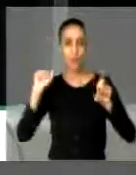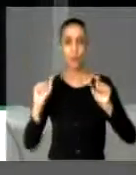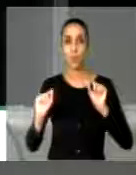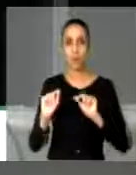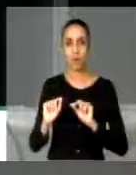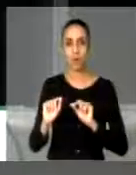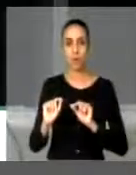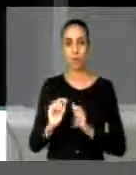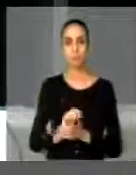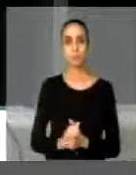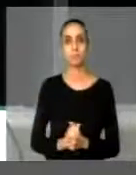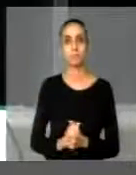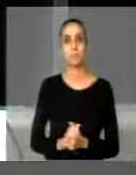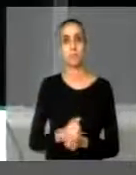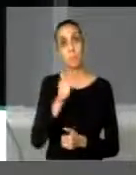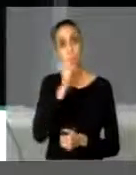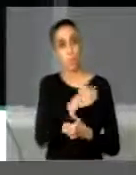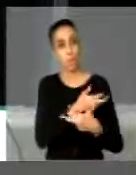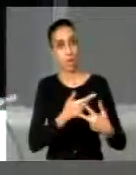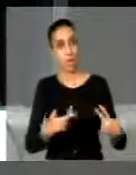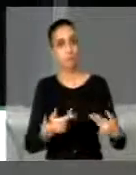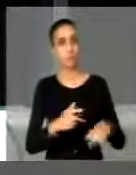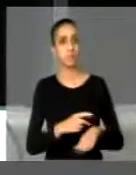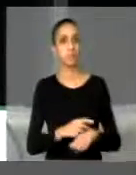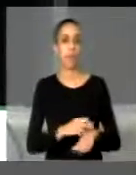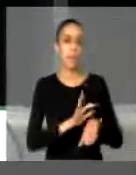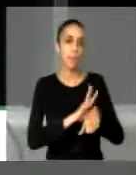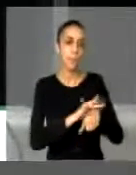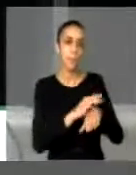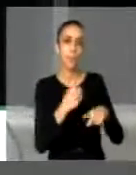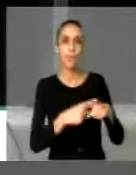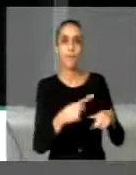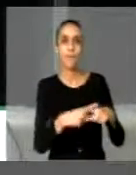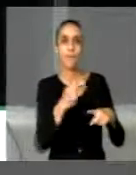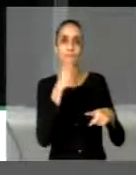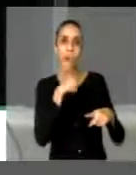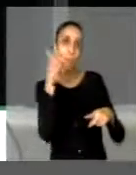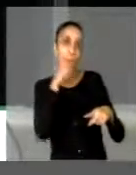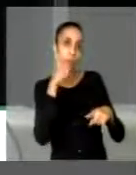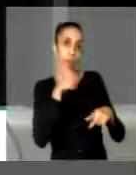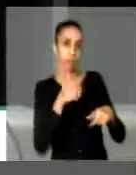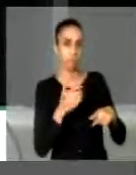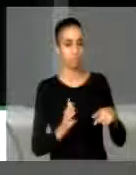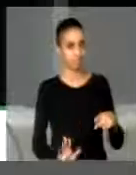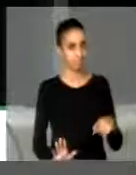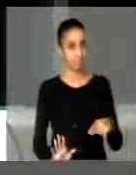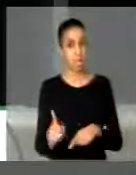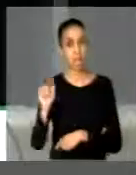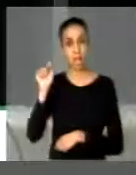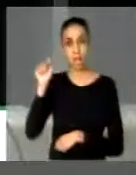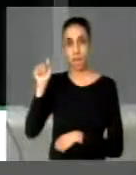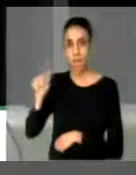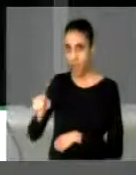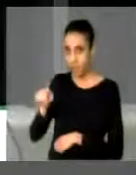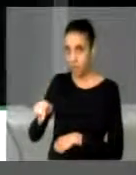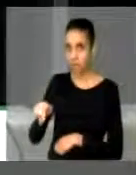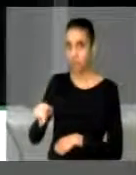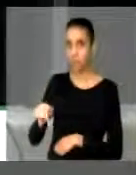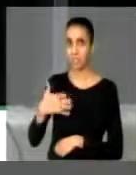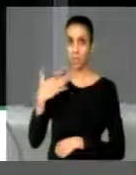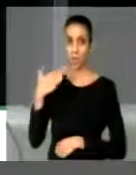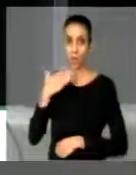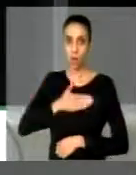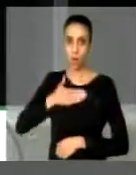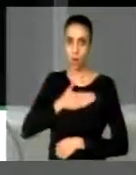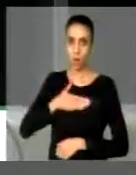que as mulheres adoeciam por serem mulheres. Esta conferência, que se realizará em